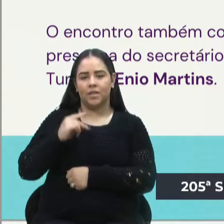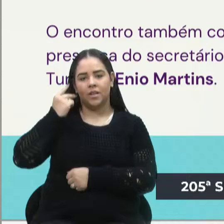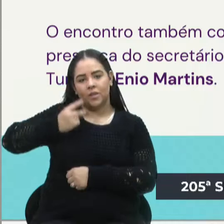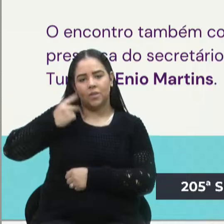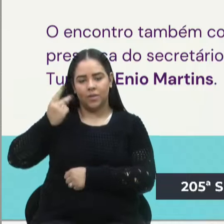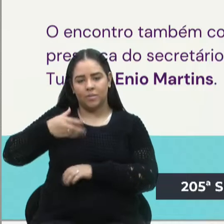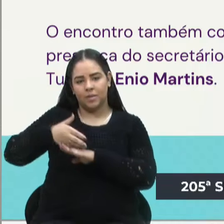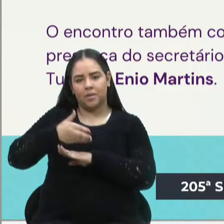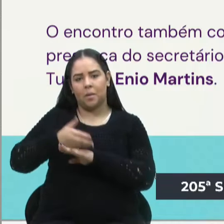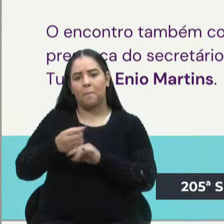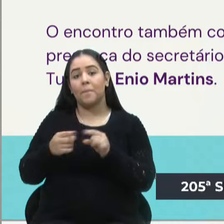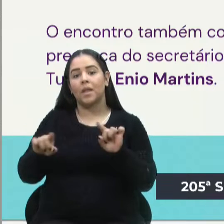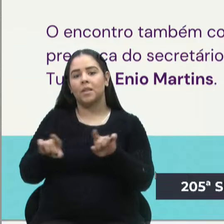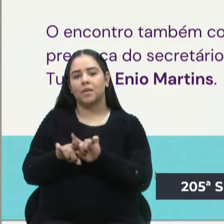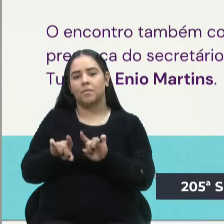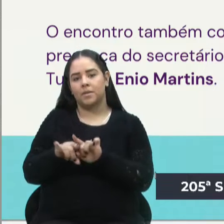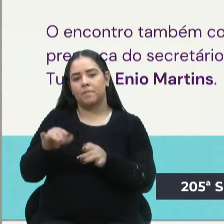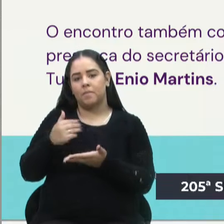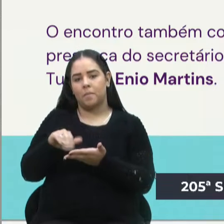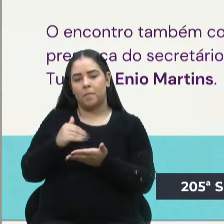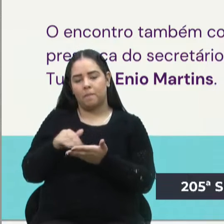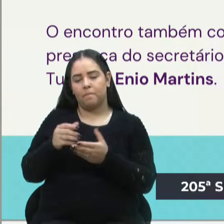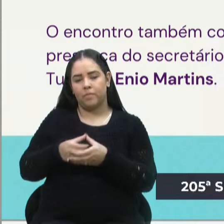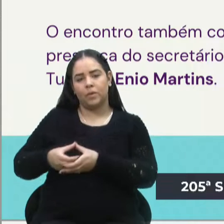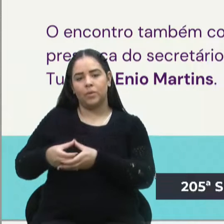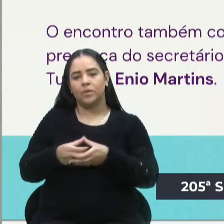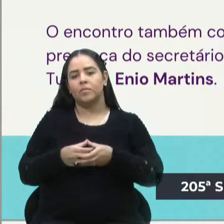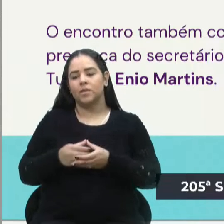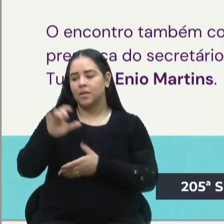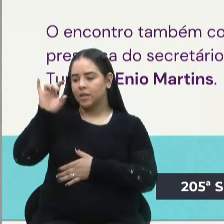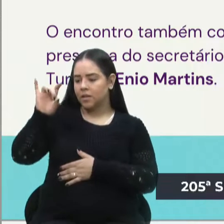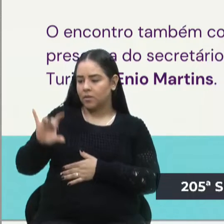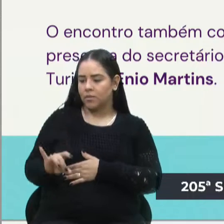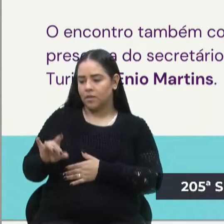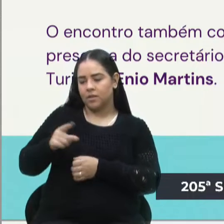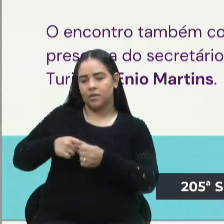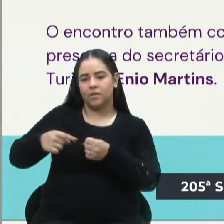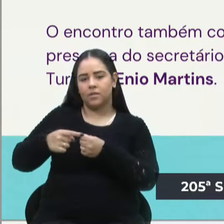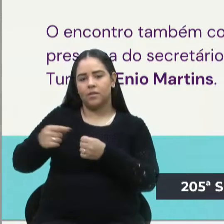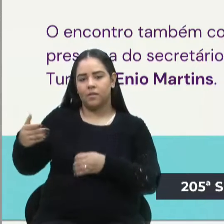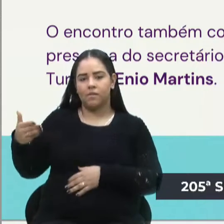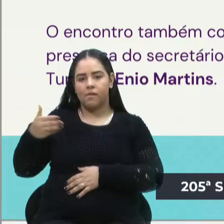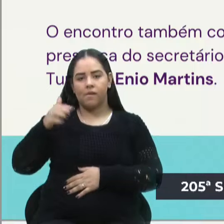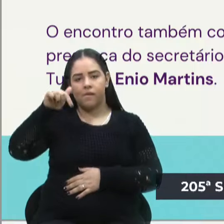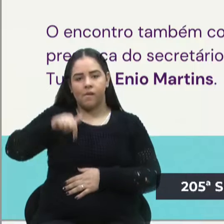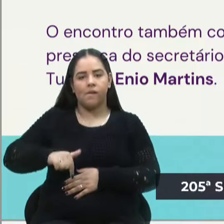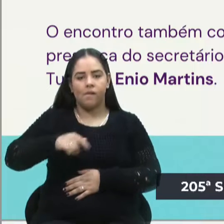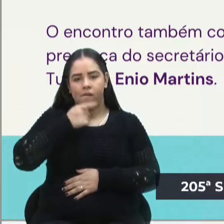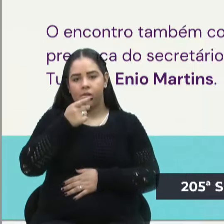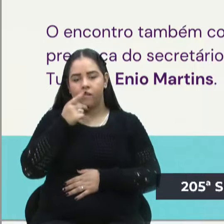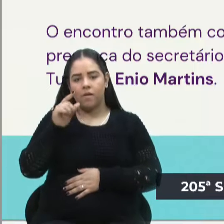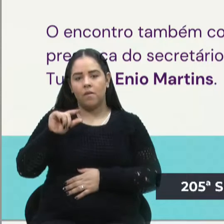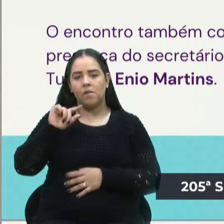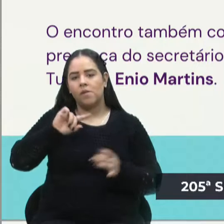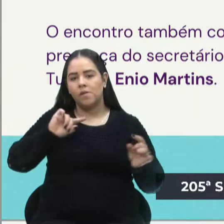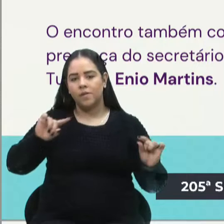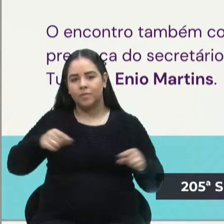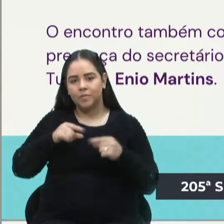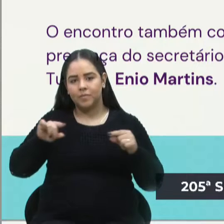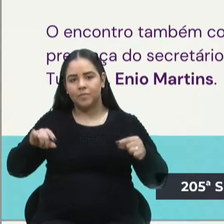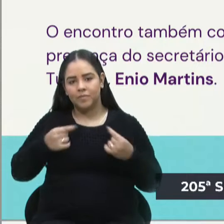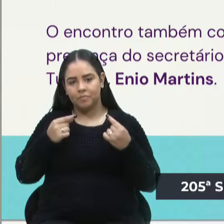os secretários de turismo de cada cidade vieram para falar um pouquinho dos desafios que